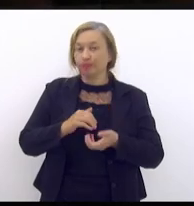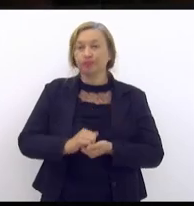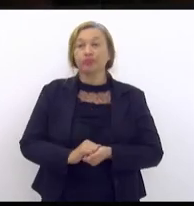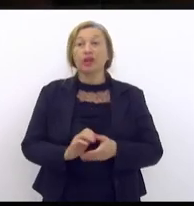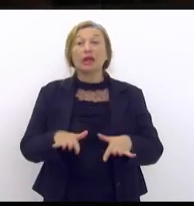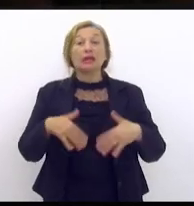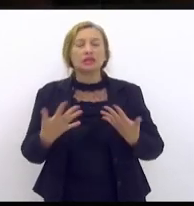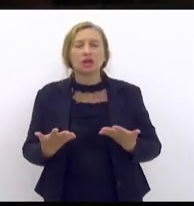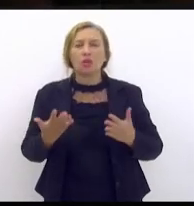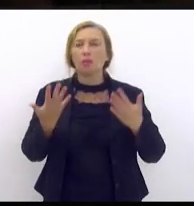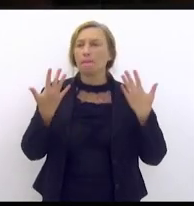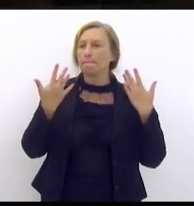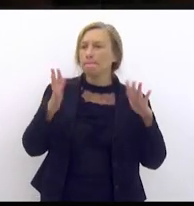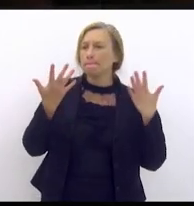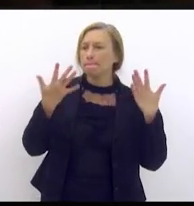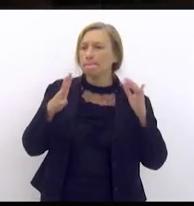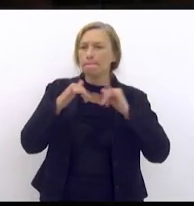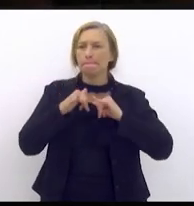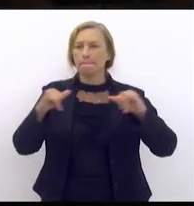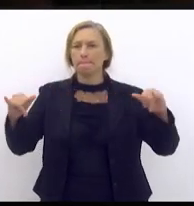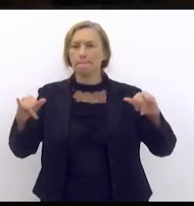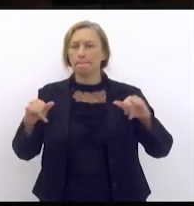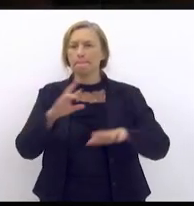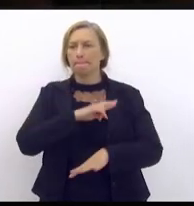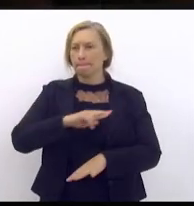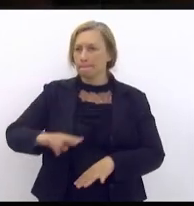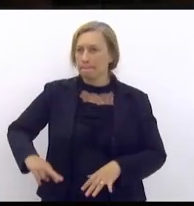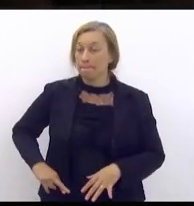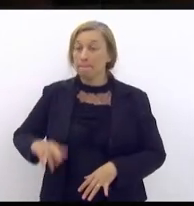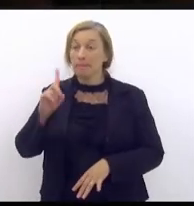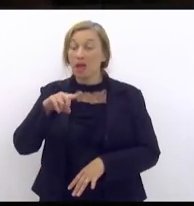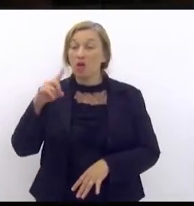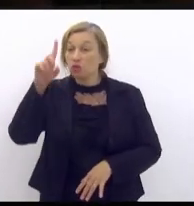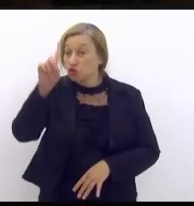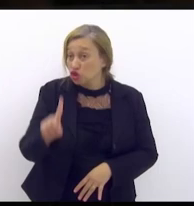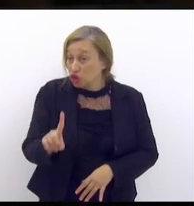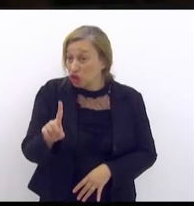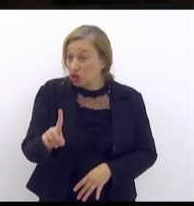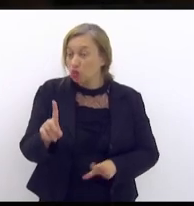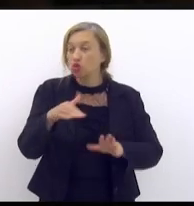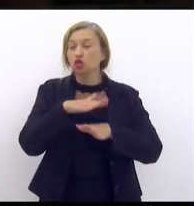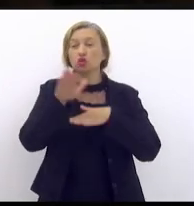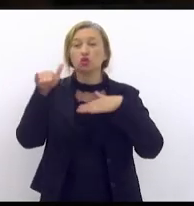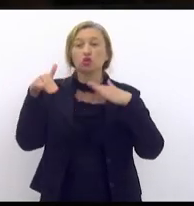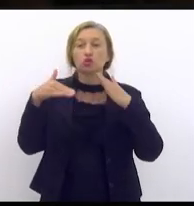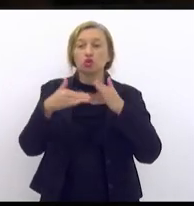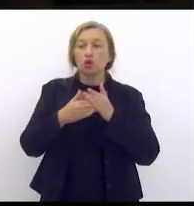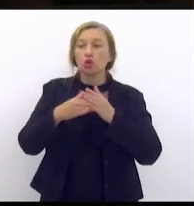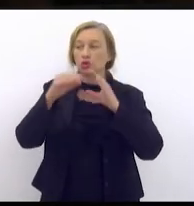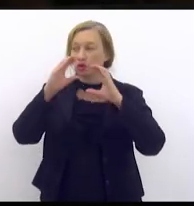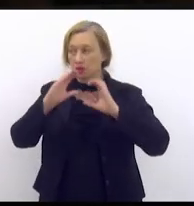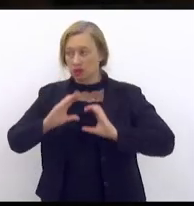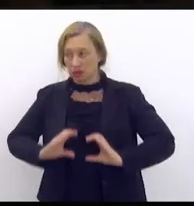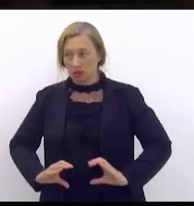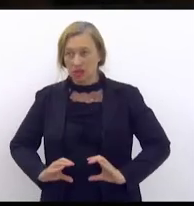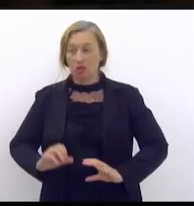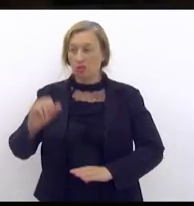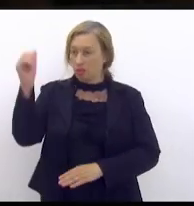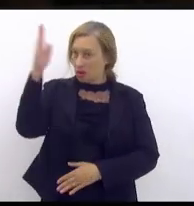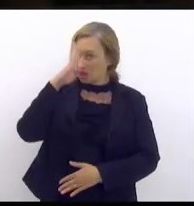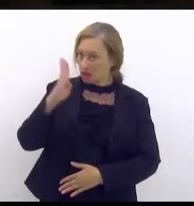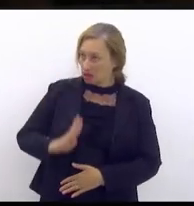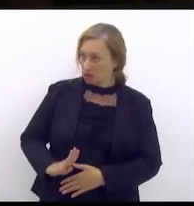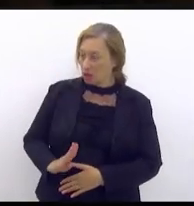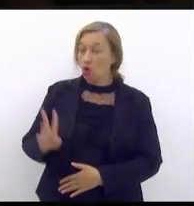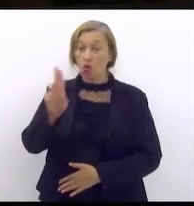Então, comemorar a proclamação da República é um direito de todo cidadão brasileiro. Usar